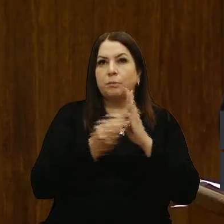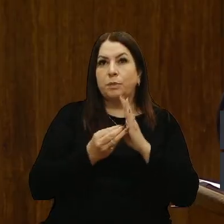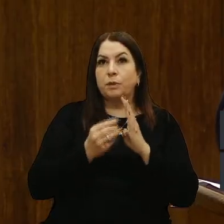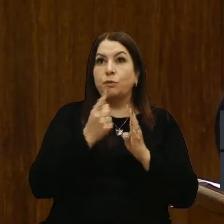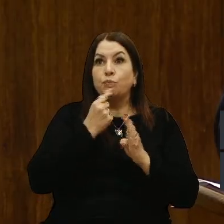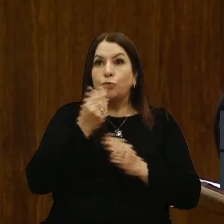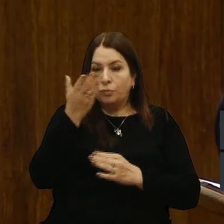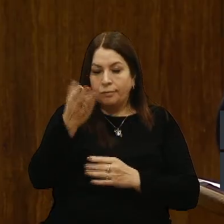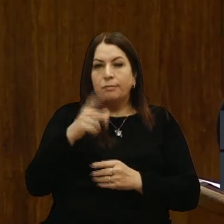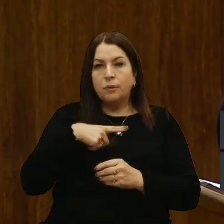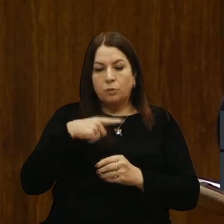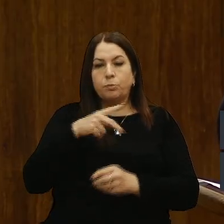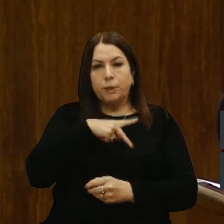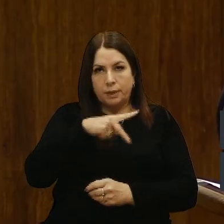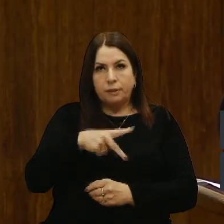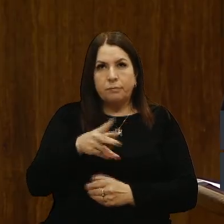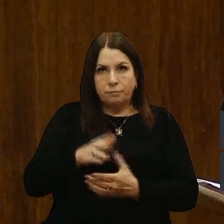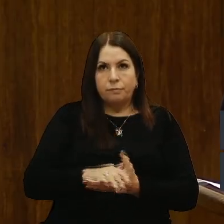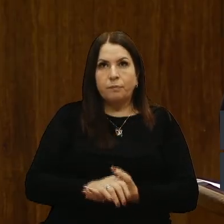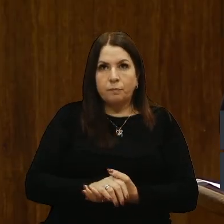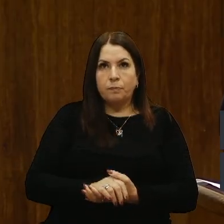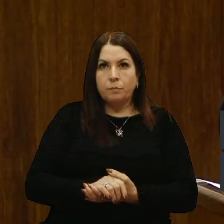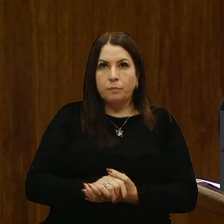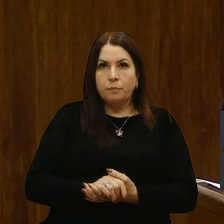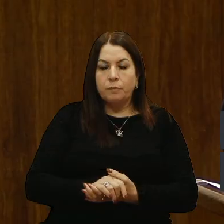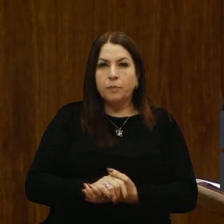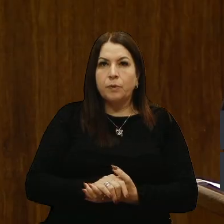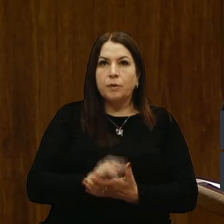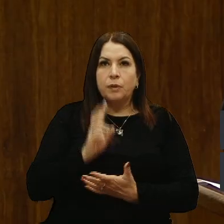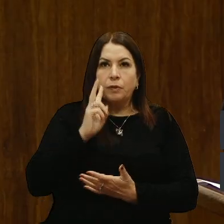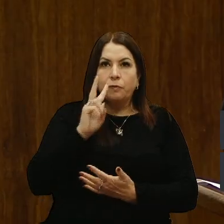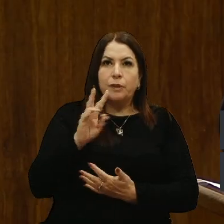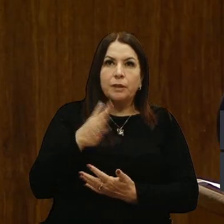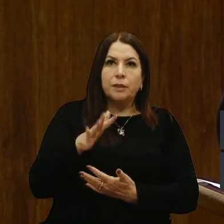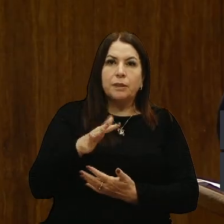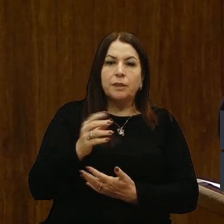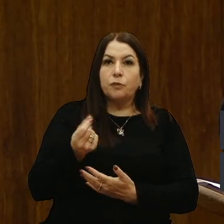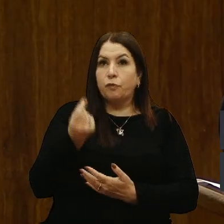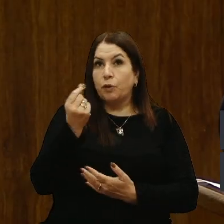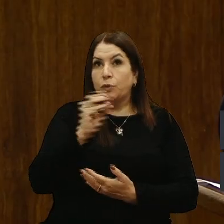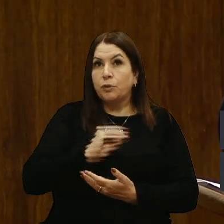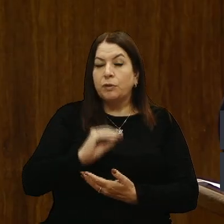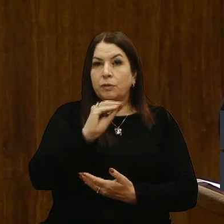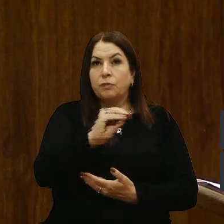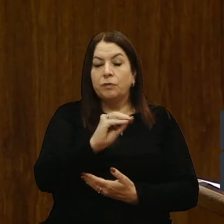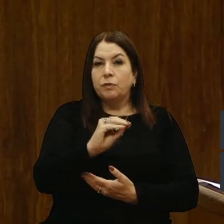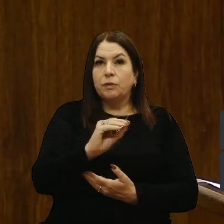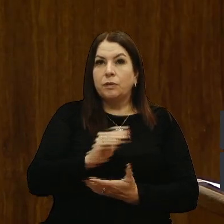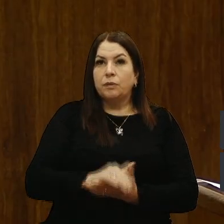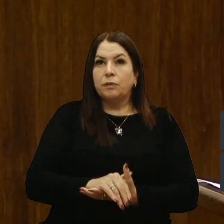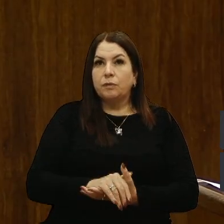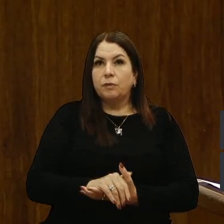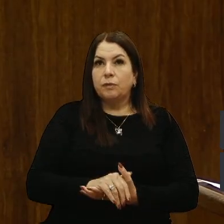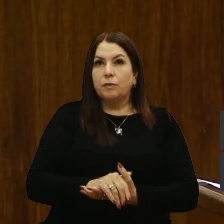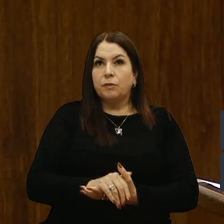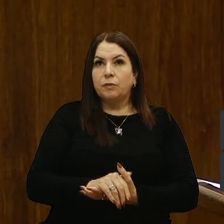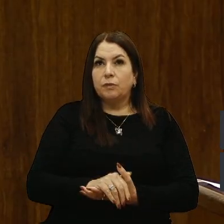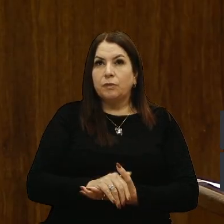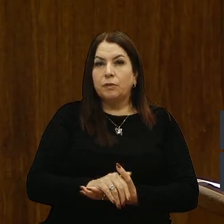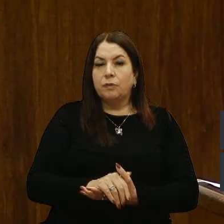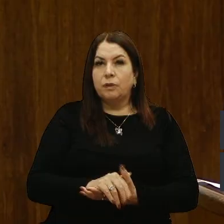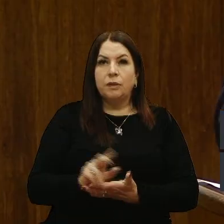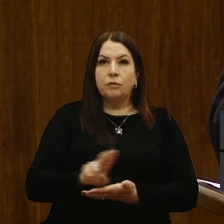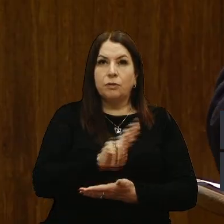que estava como presidente, e aí a gente vê muitas vezes valores que são direcionados e que não acabam sendo